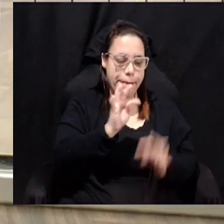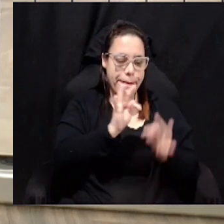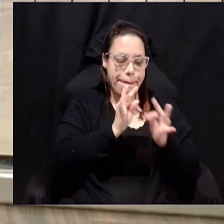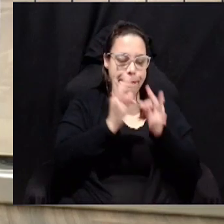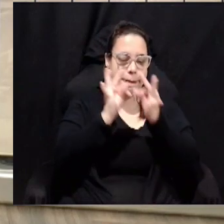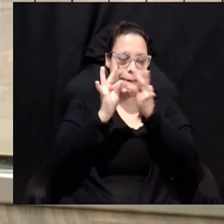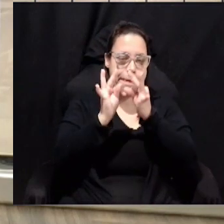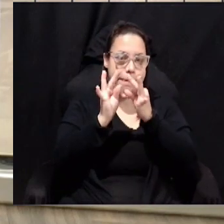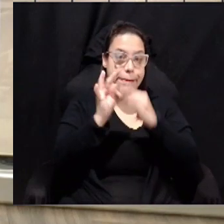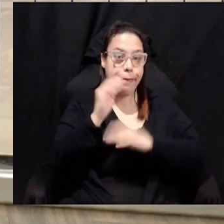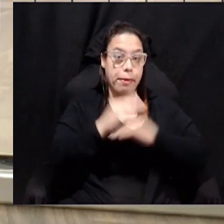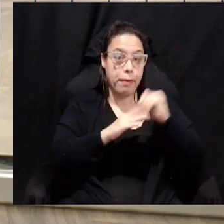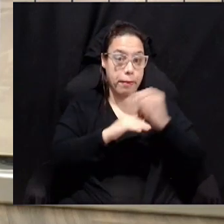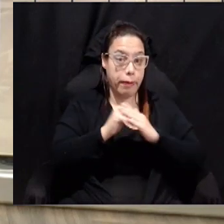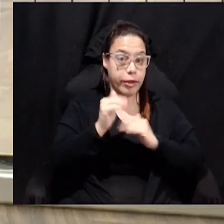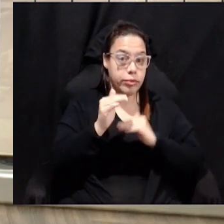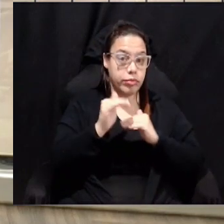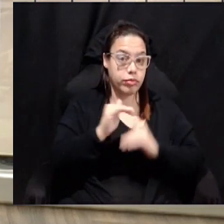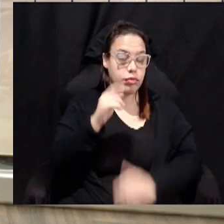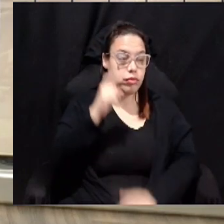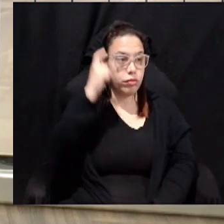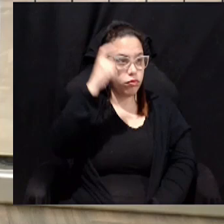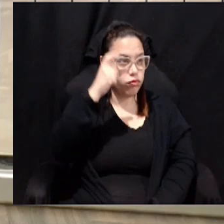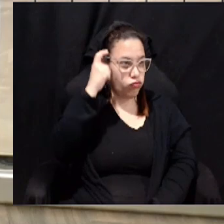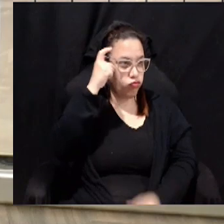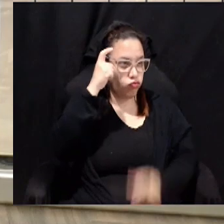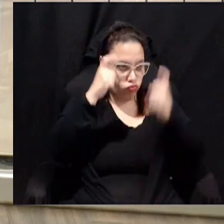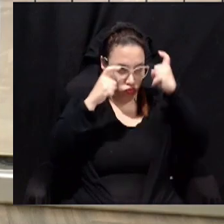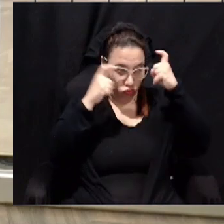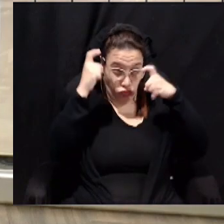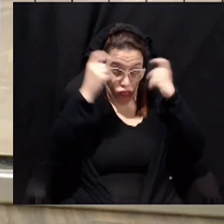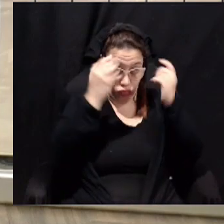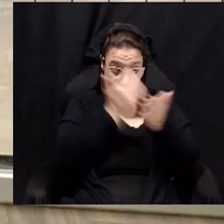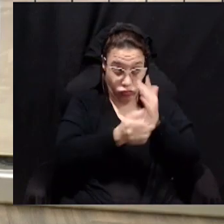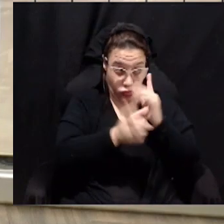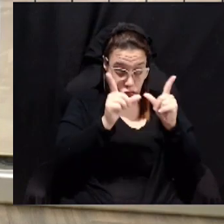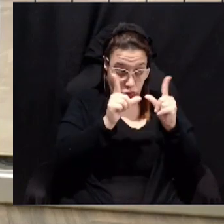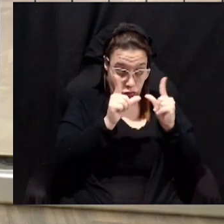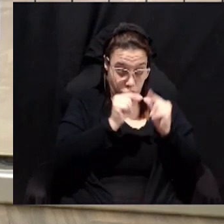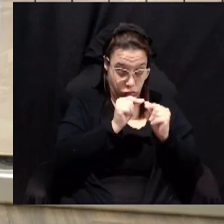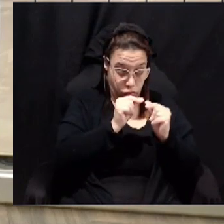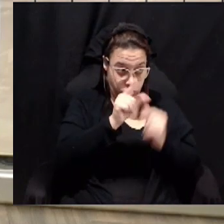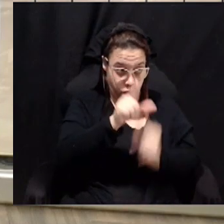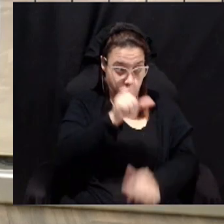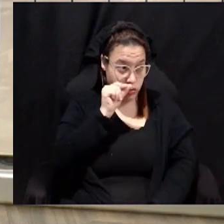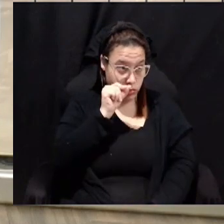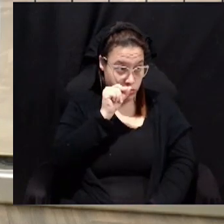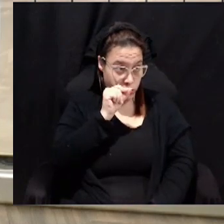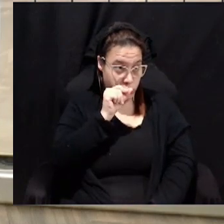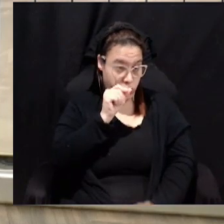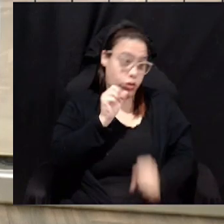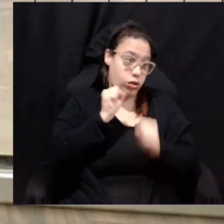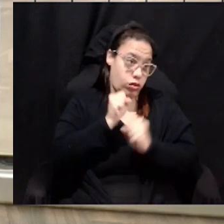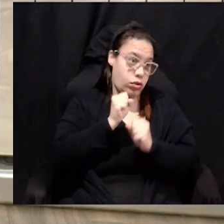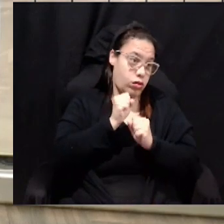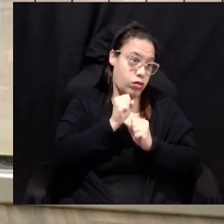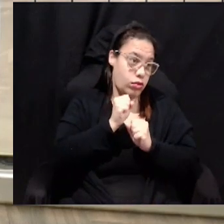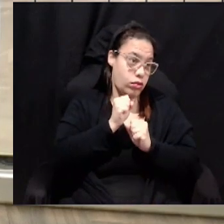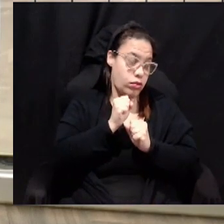água, por ter essa preocupação em redução das perdas, ela foi uma das escolhidas, ela pôde concorrer a essa